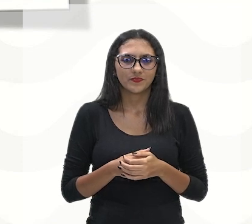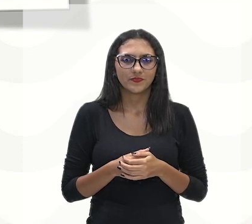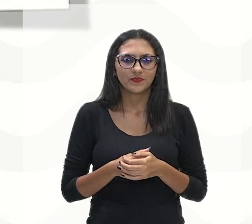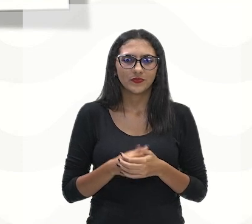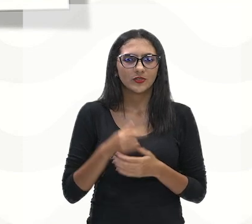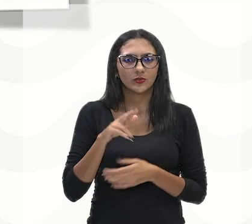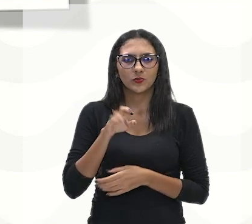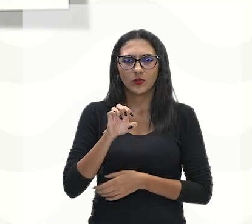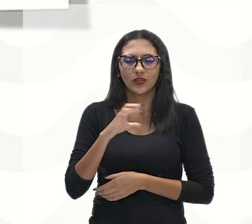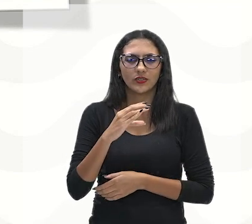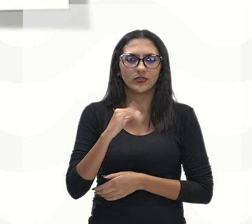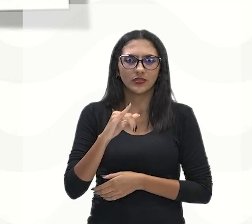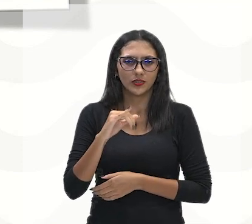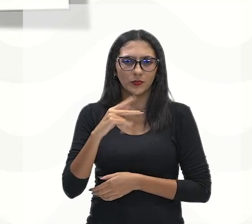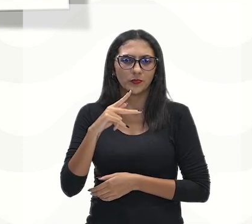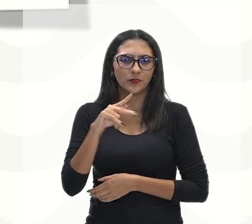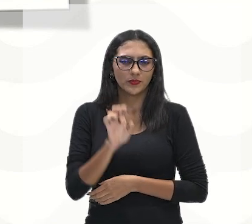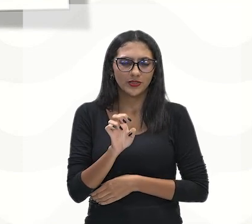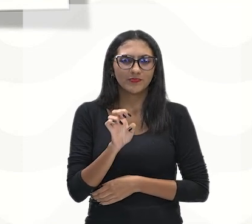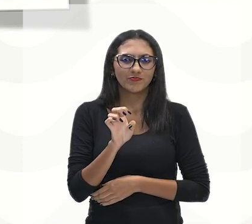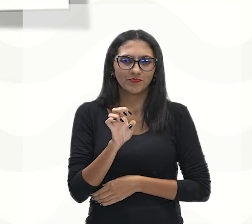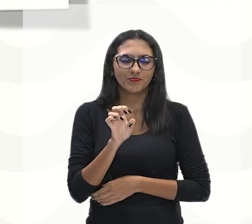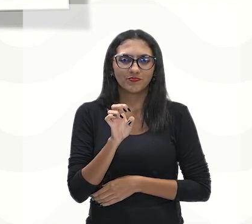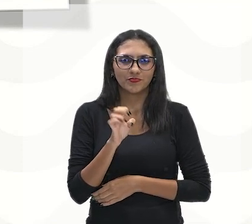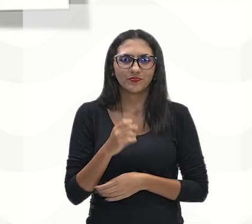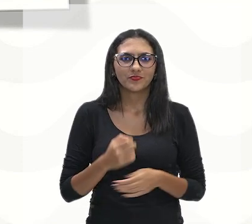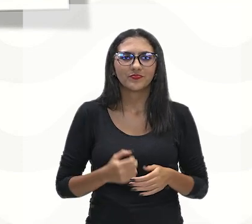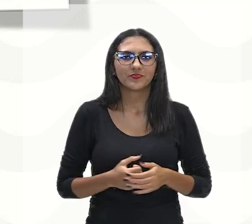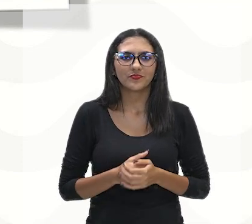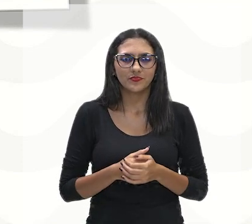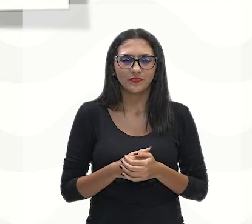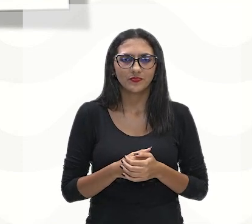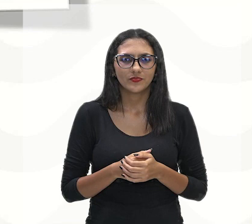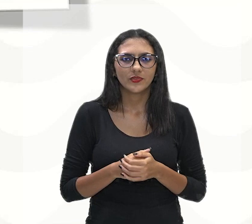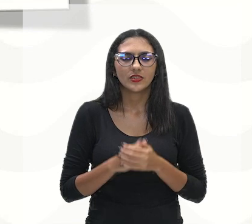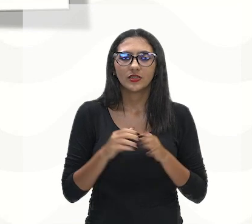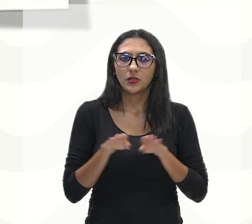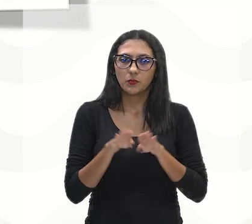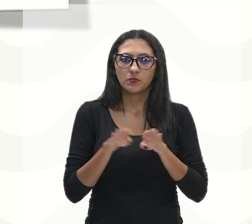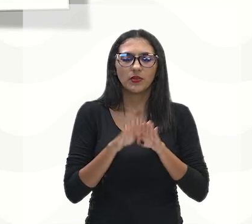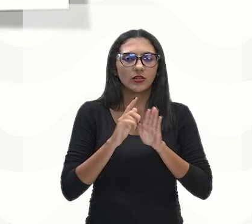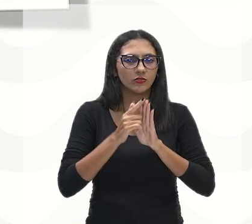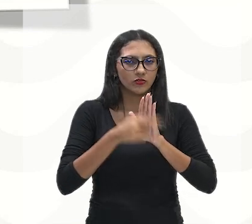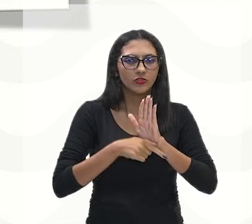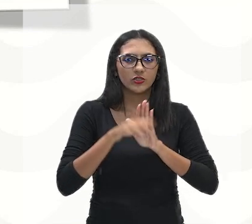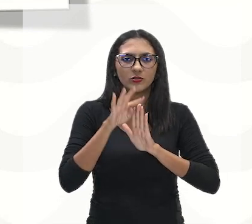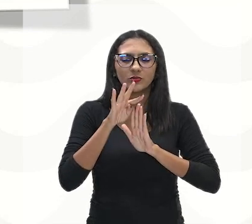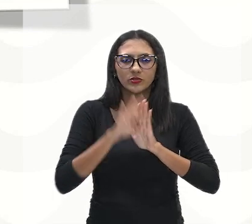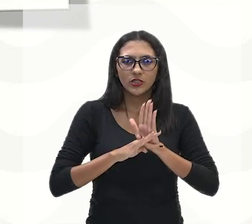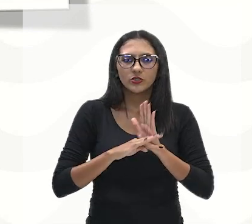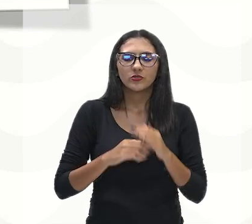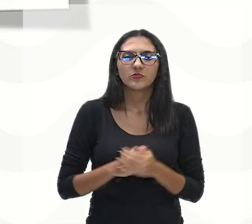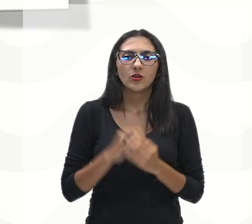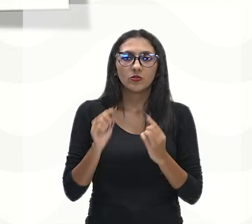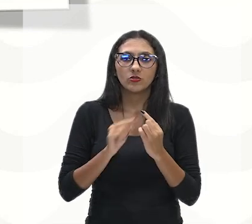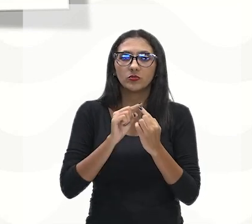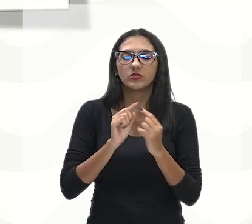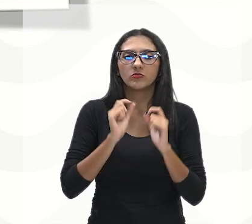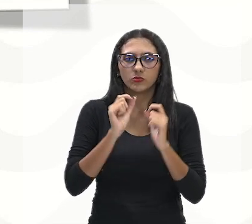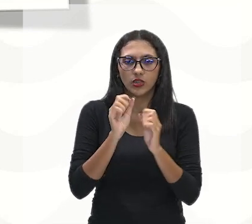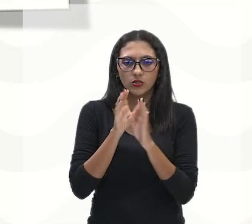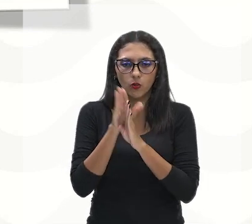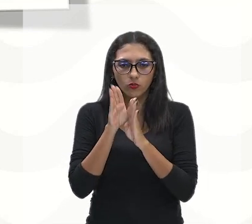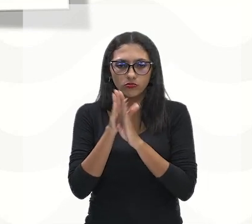Uma receita, que é um gênero textual também, com o intuito de instruir, né? De colocar ali o